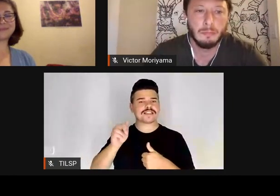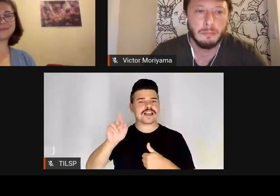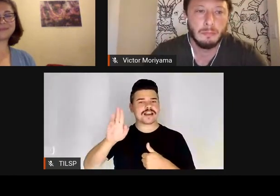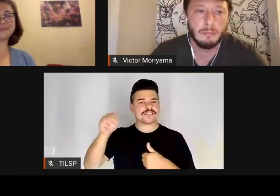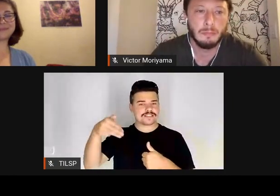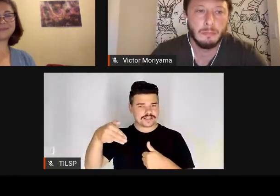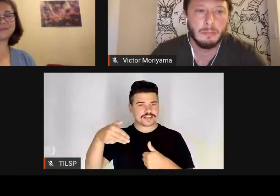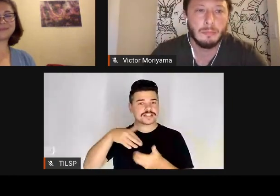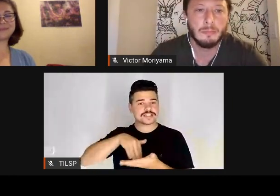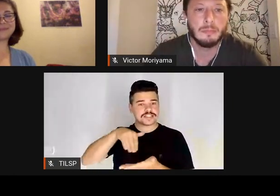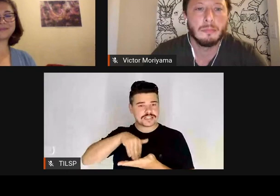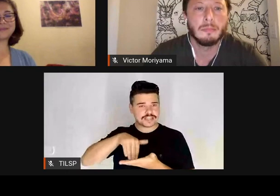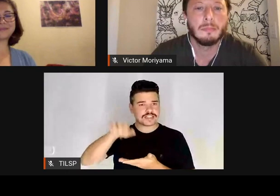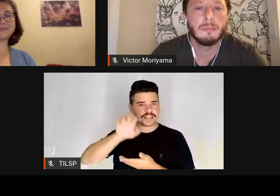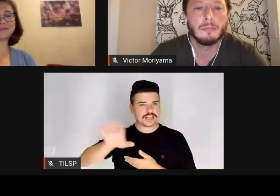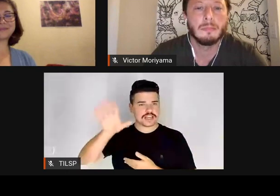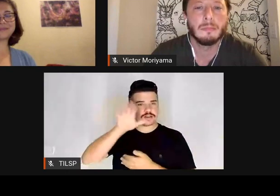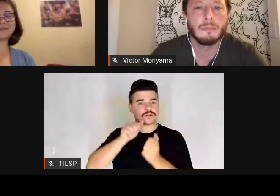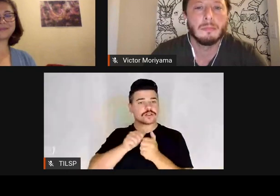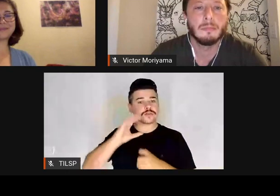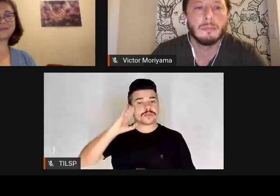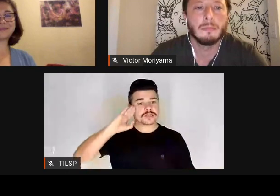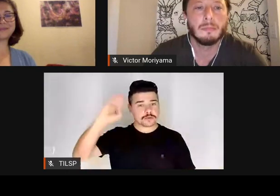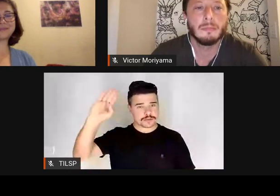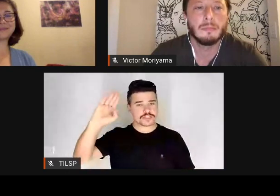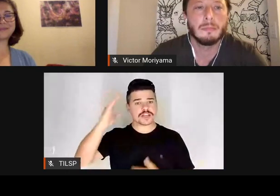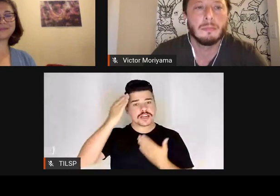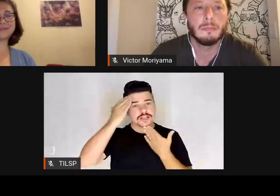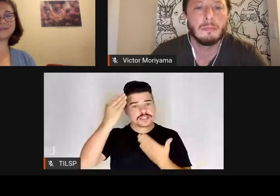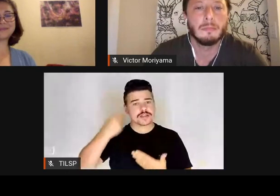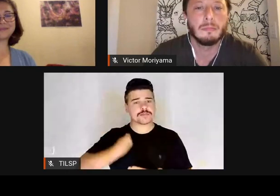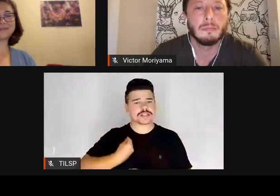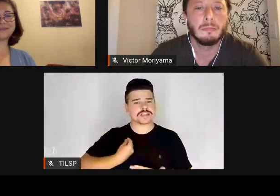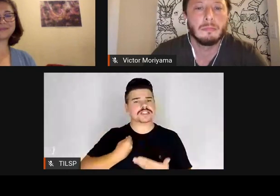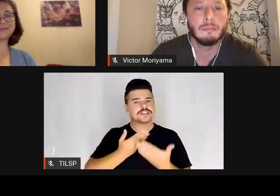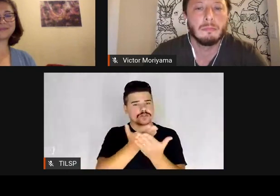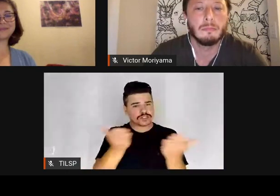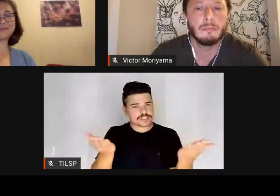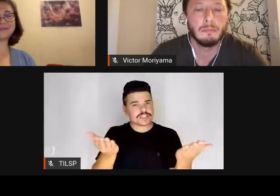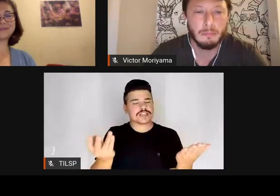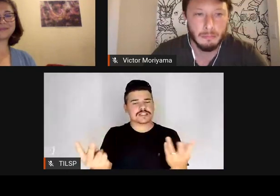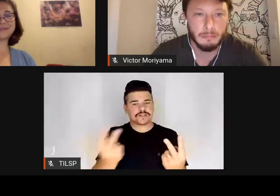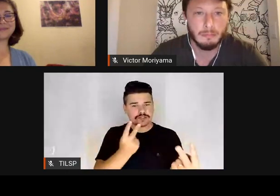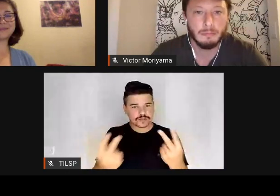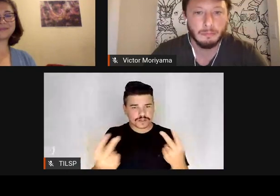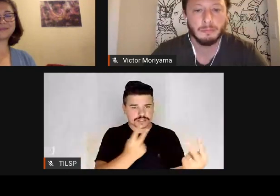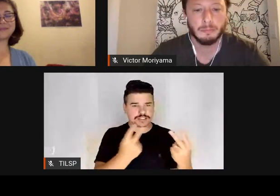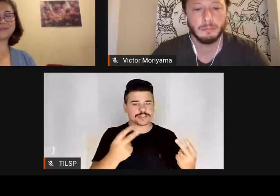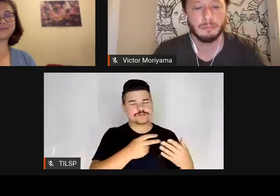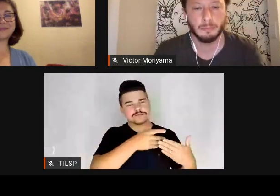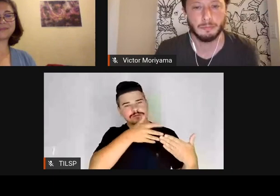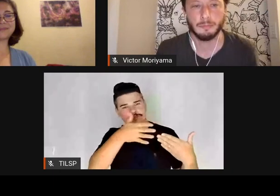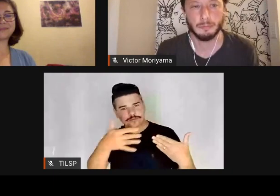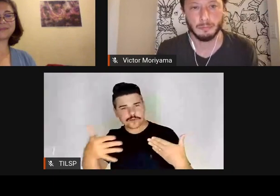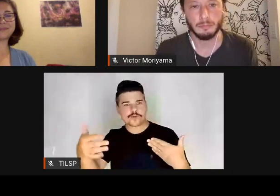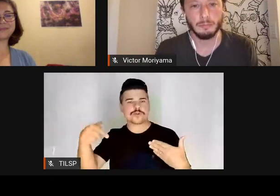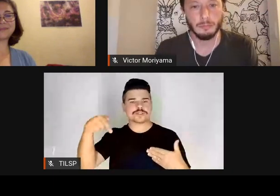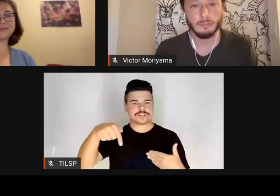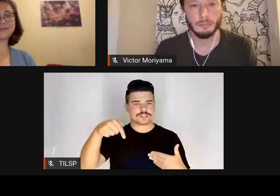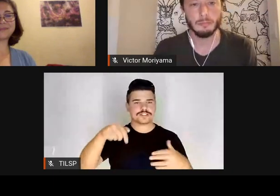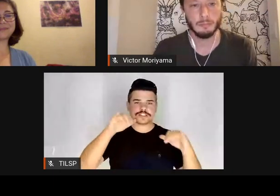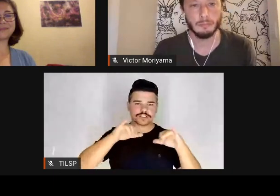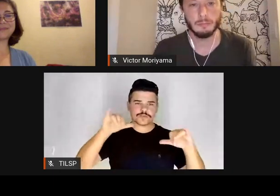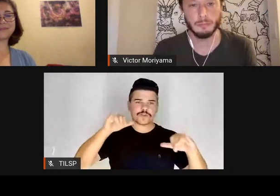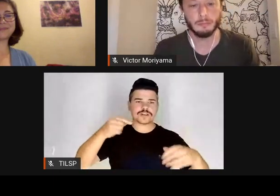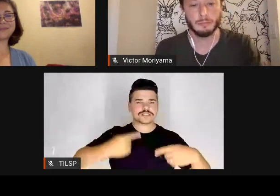secretário Piuba, e principalmente agradecer a presença de todos que estiveram conosco aqui ao longo desse longo tempo de